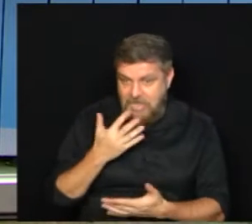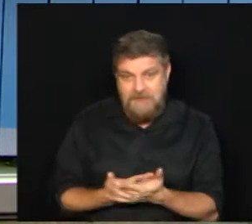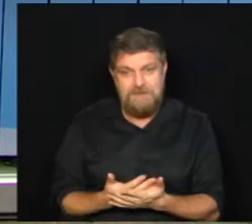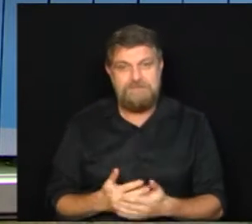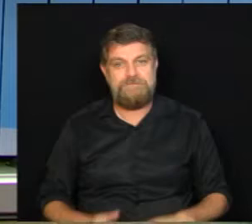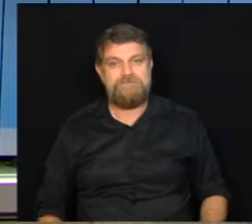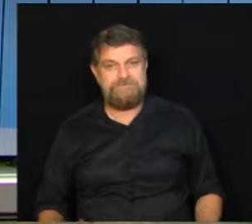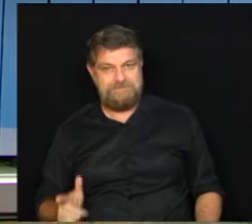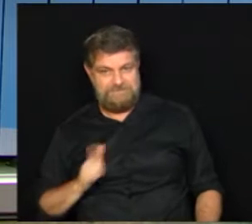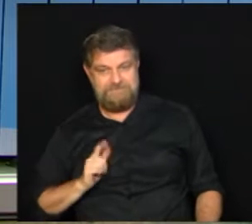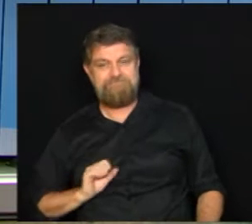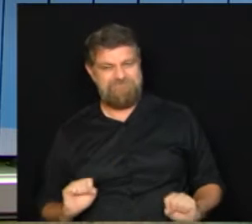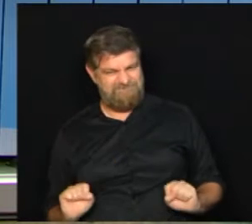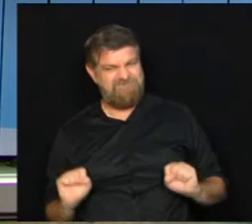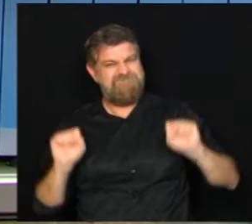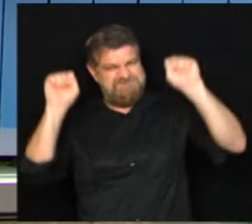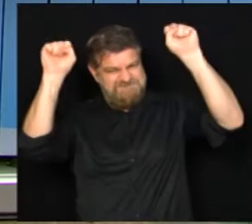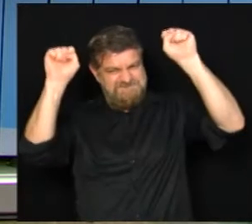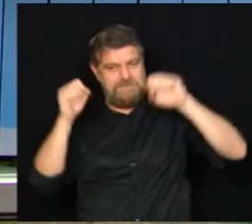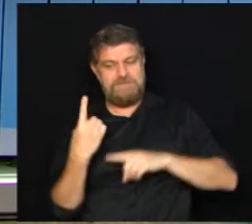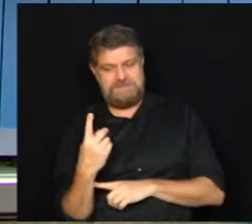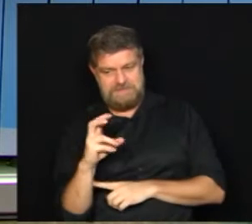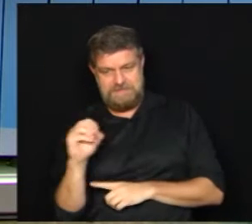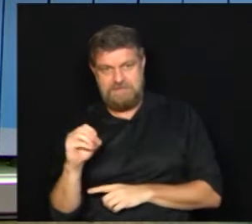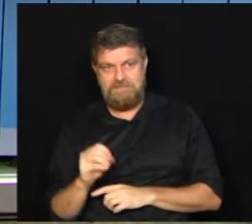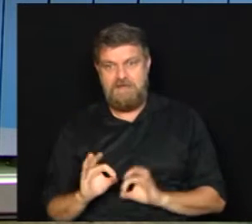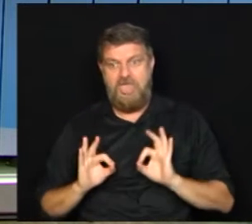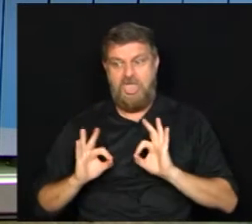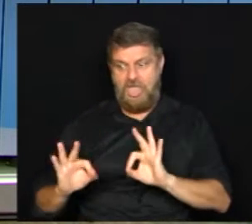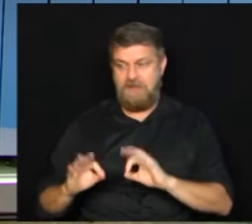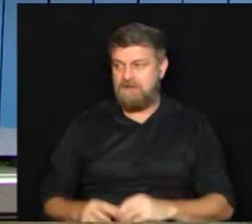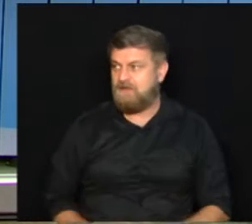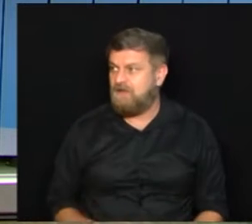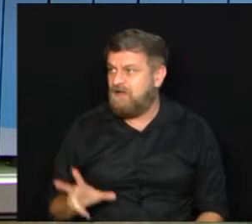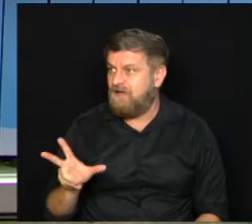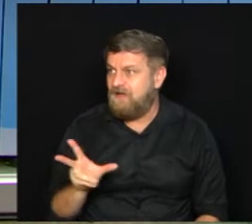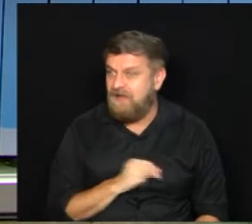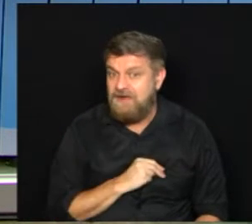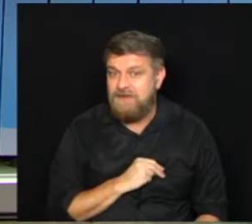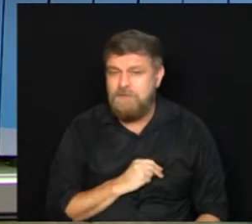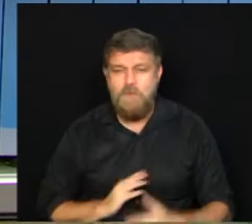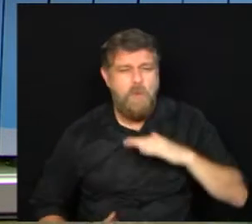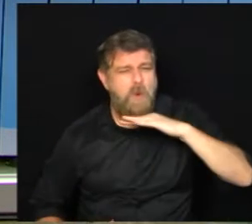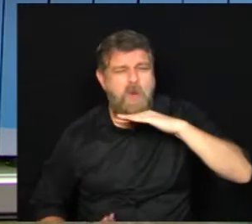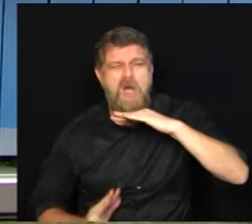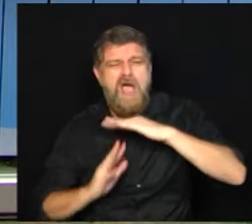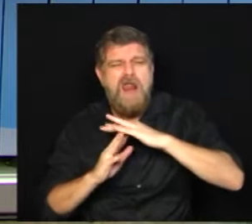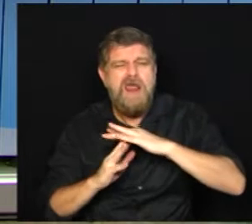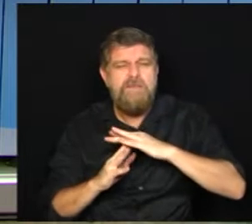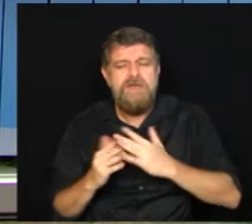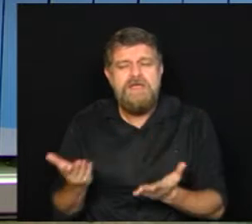Dependendo do exercício, eu levanto mesmo. Caramba! Qual foi o máximo que você já levantou?